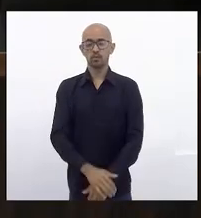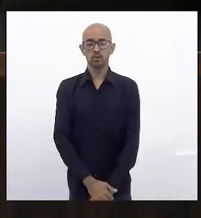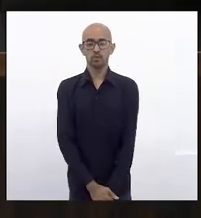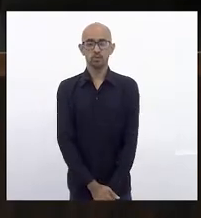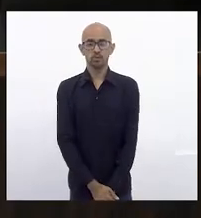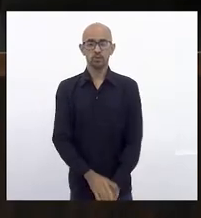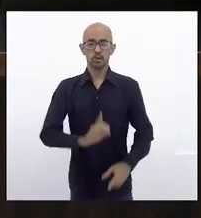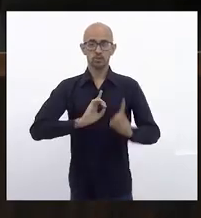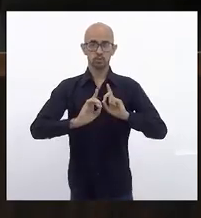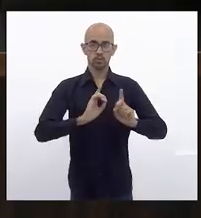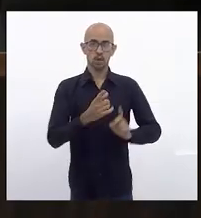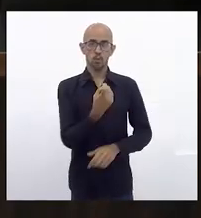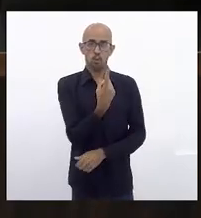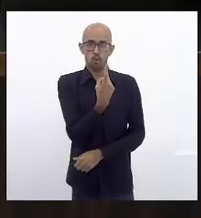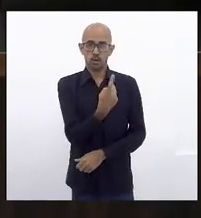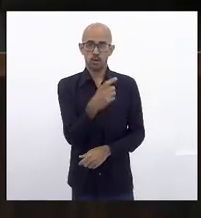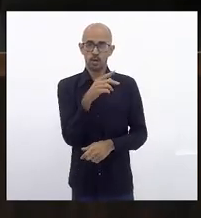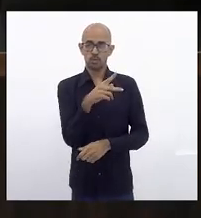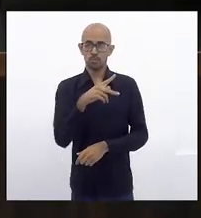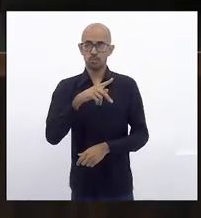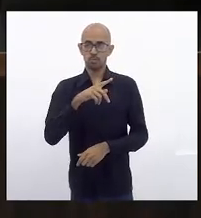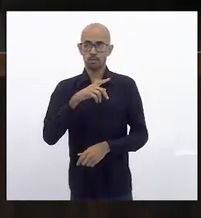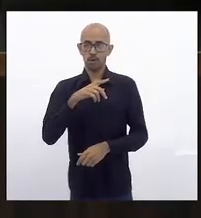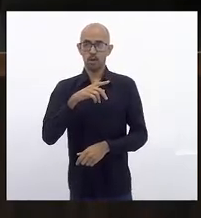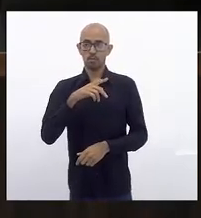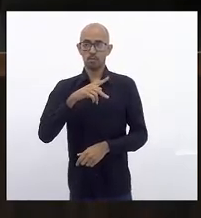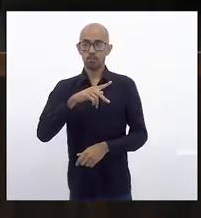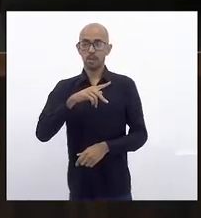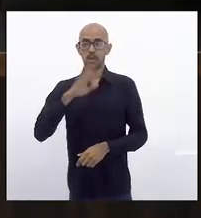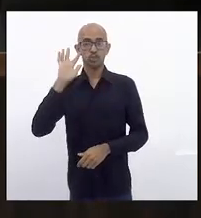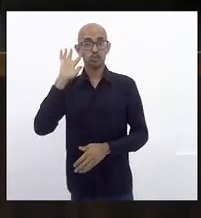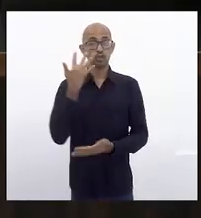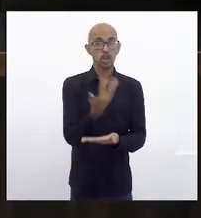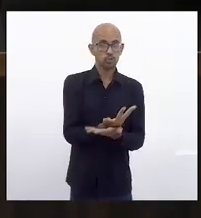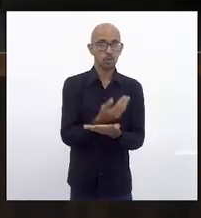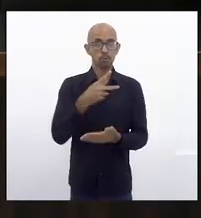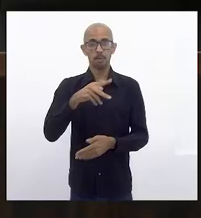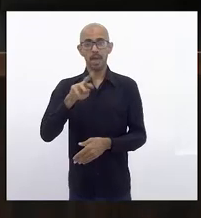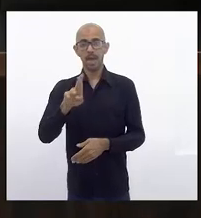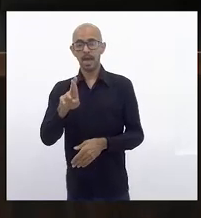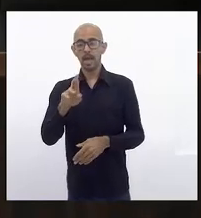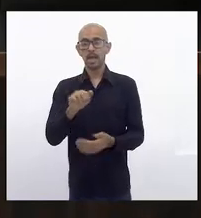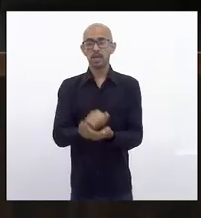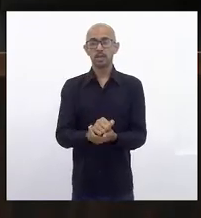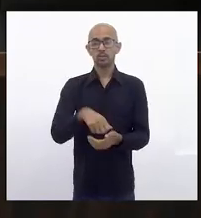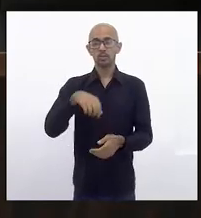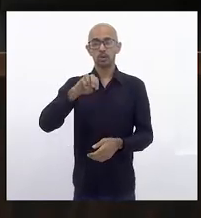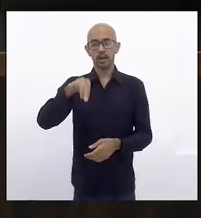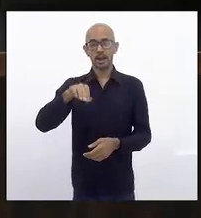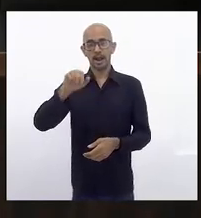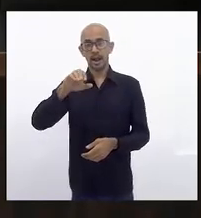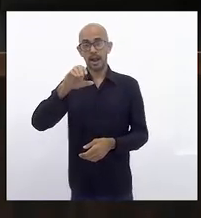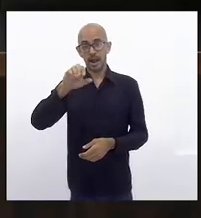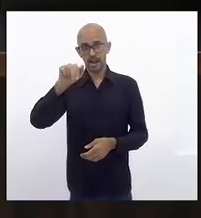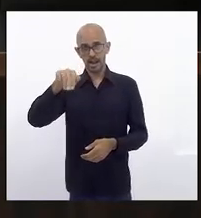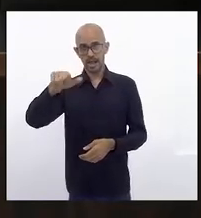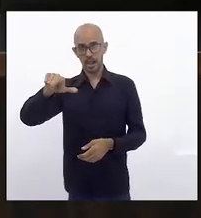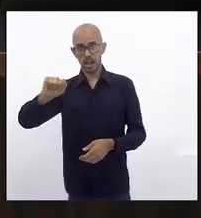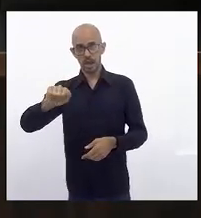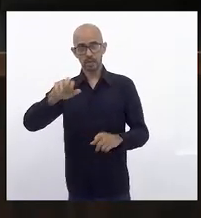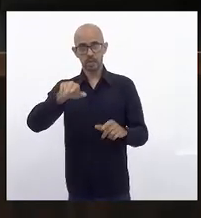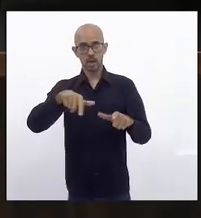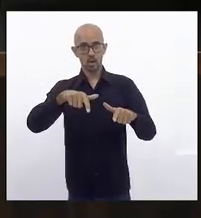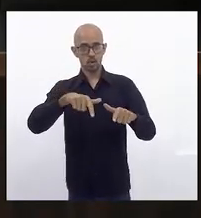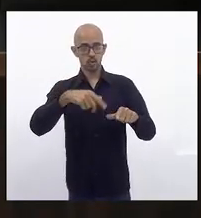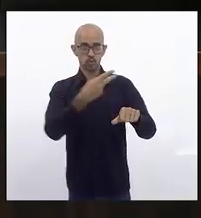Em discussão única, projeto de resolução 66821, de autoria do deputado Márcio Canella, que concede o diploma de patrimônio histórico,